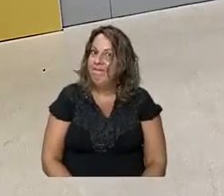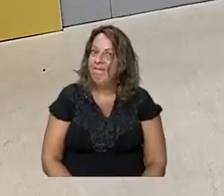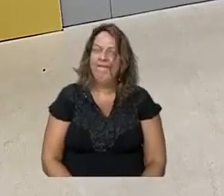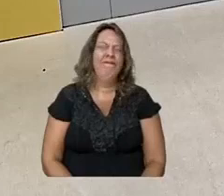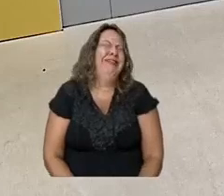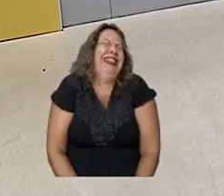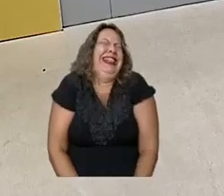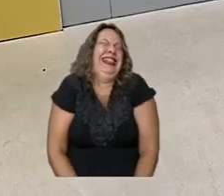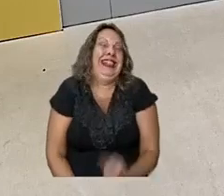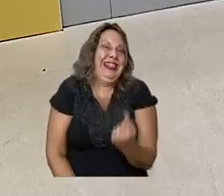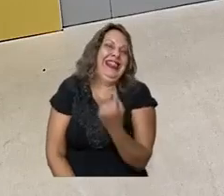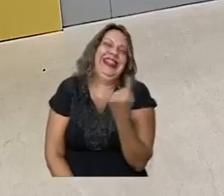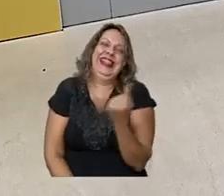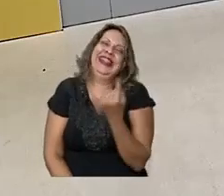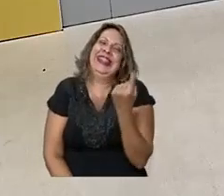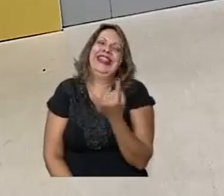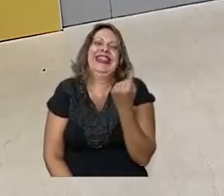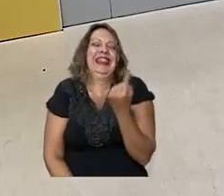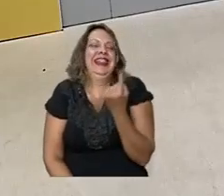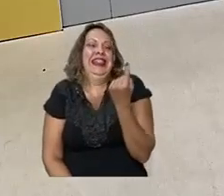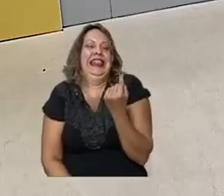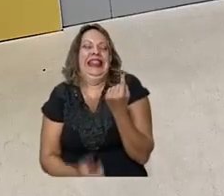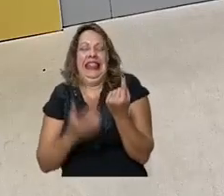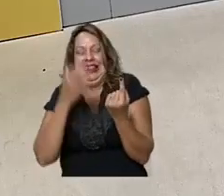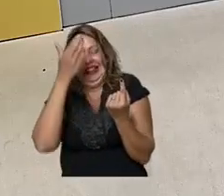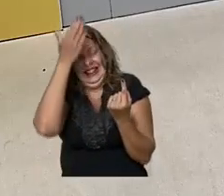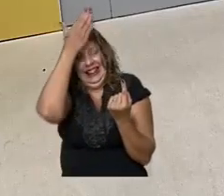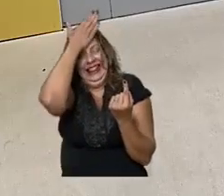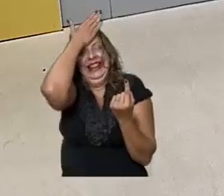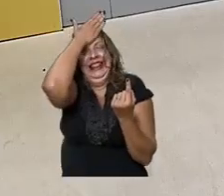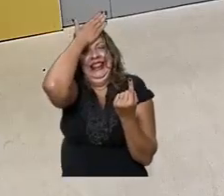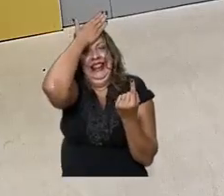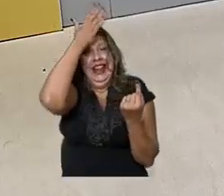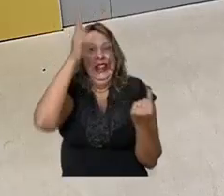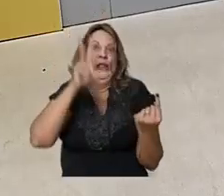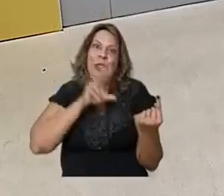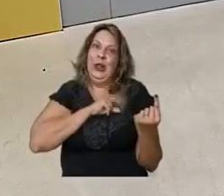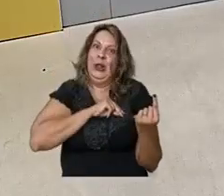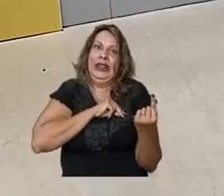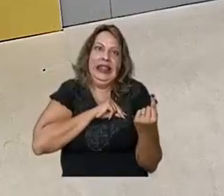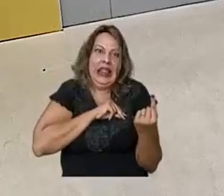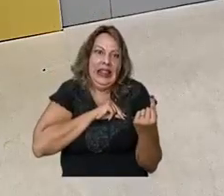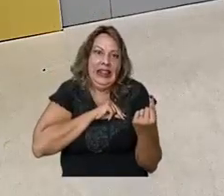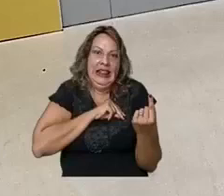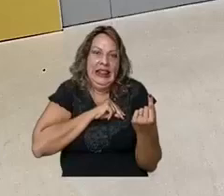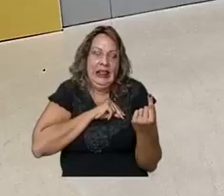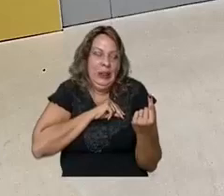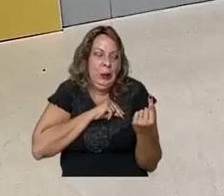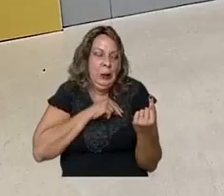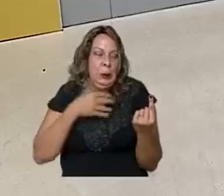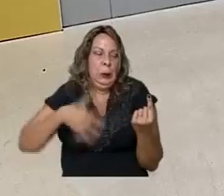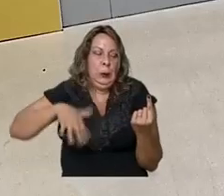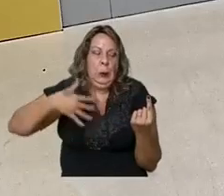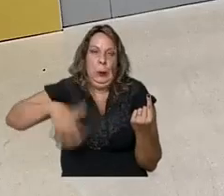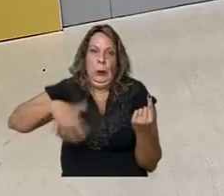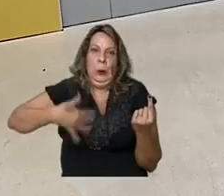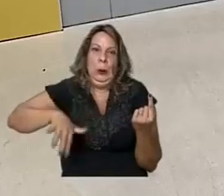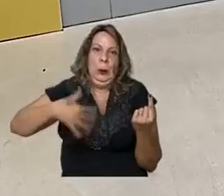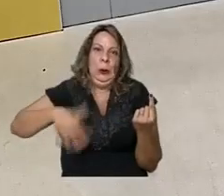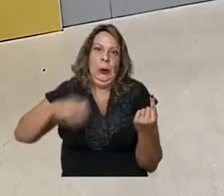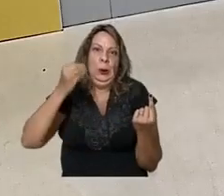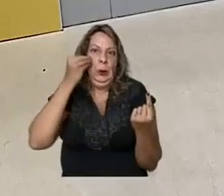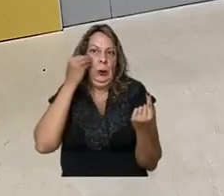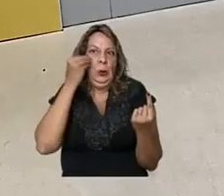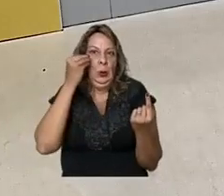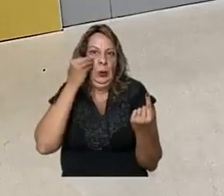Tá sozinho! Nossa, ou sozinha, senhora, na expectativa. Gente! Tamo querendo ver